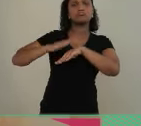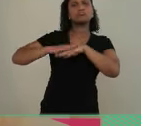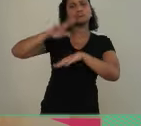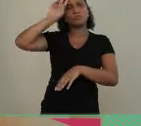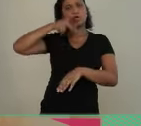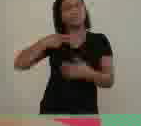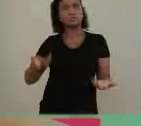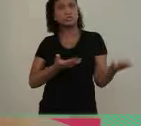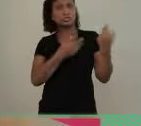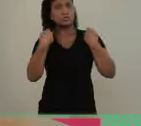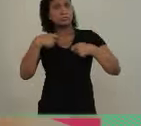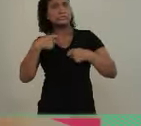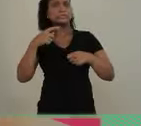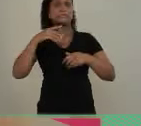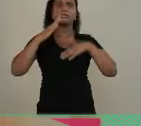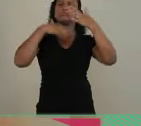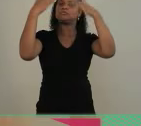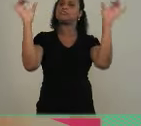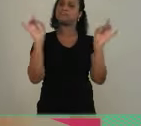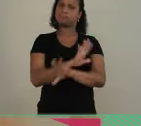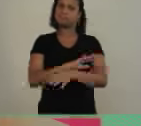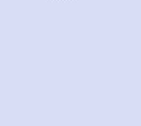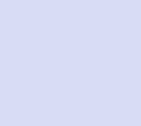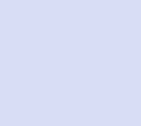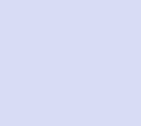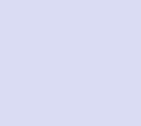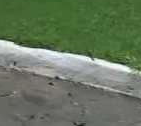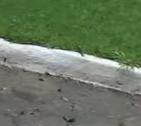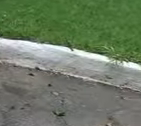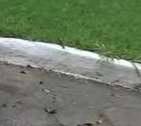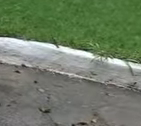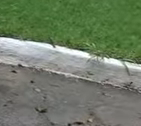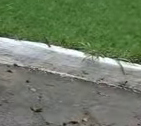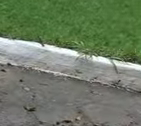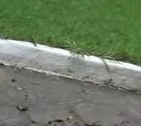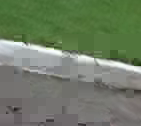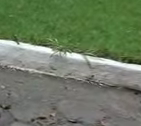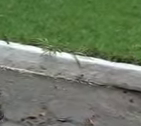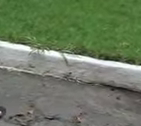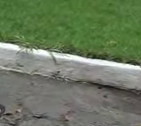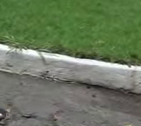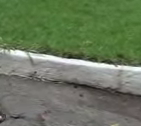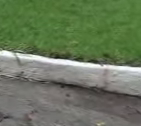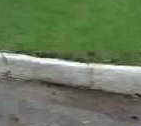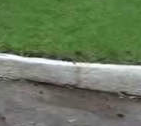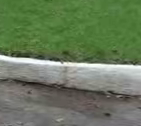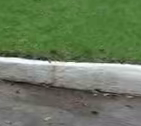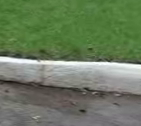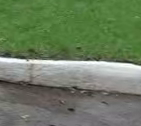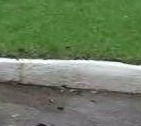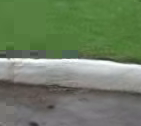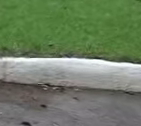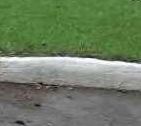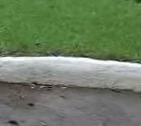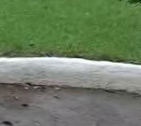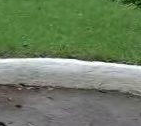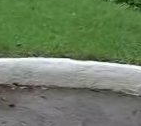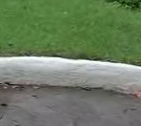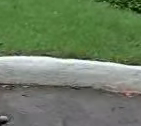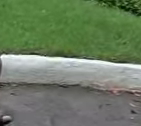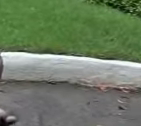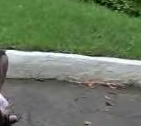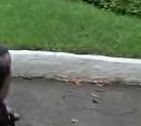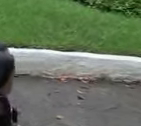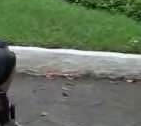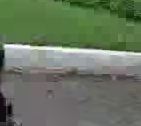que todo jovem precisa para se desenvolver plenamente. Lúcia e a filha Ana Beatriz, que está numa cadeira de rodas, caminham de mãos dadas